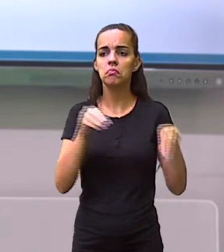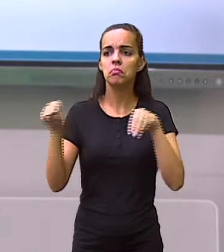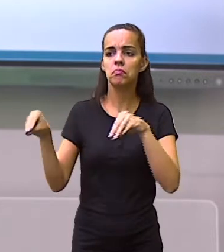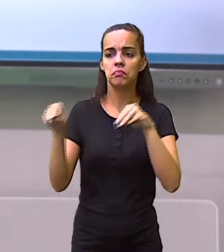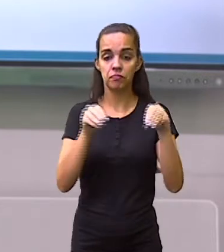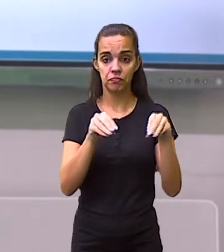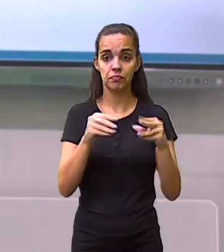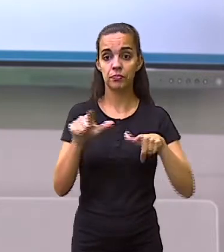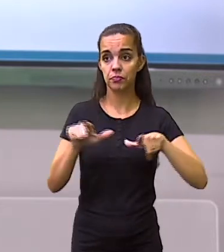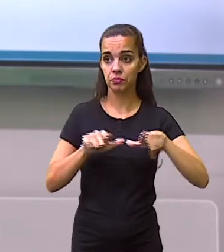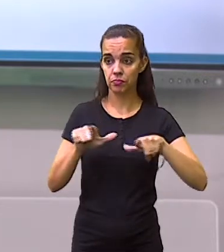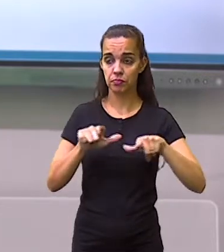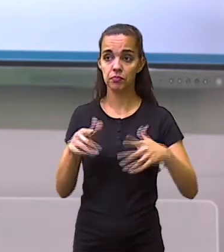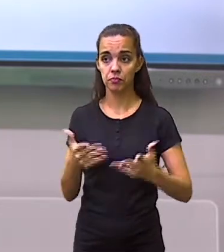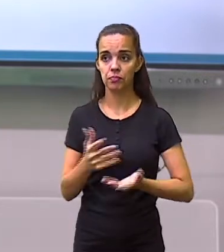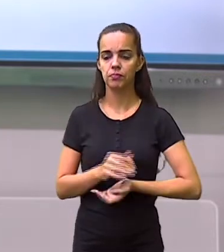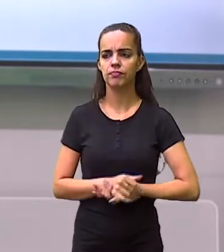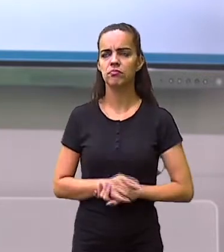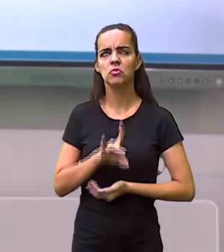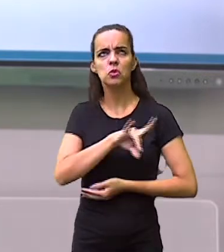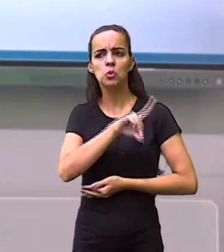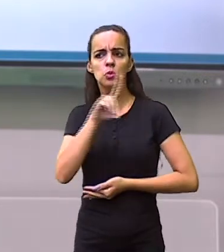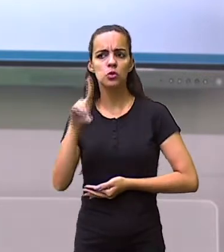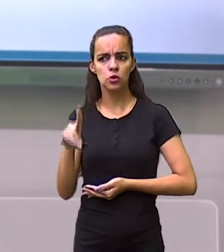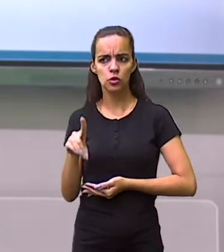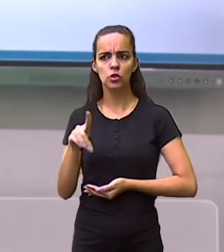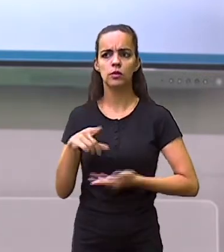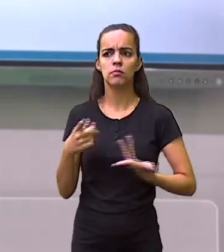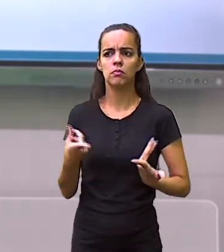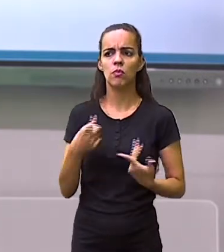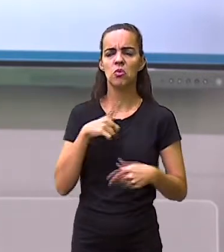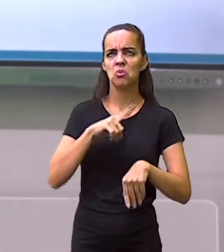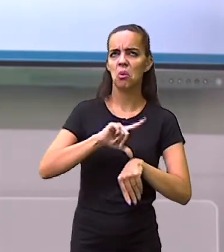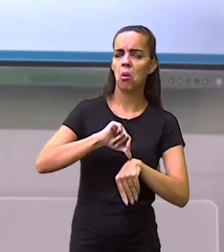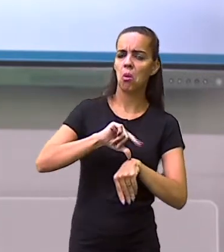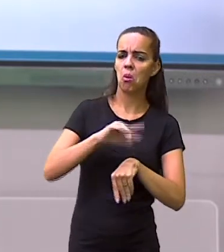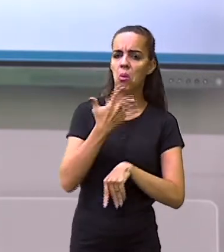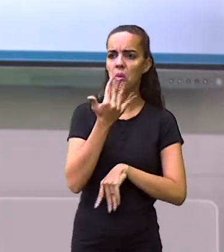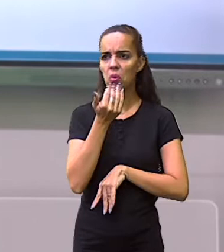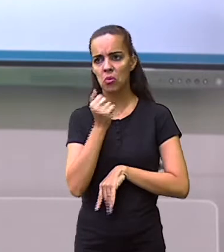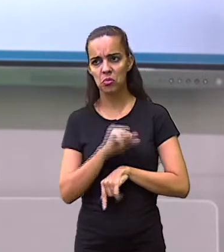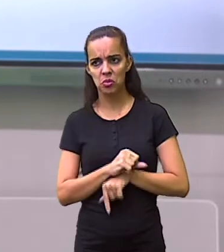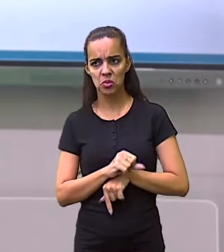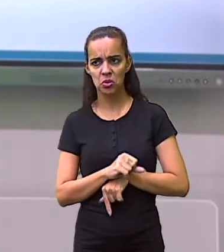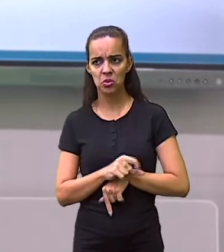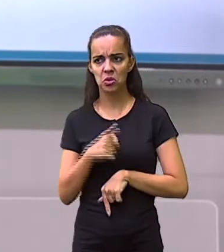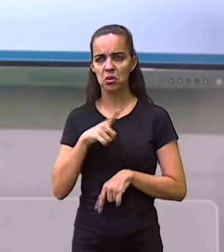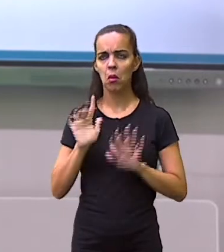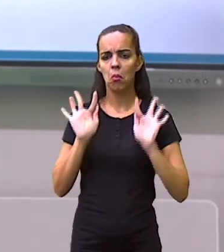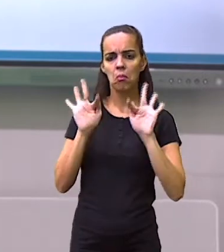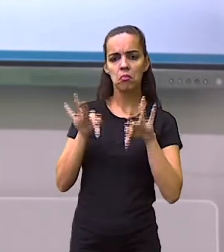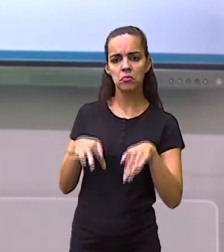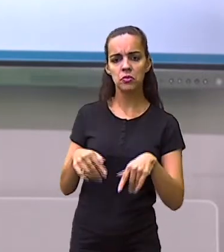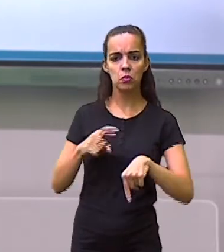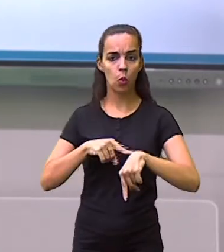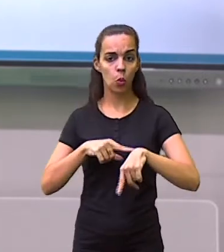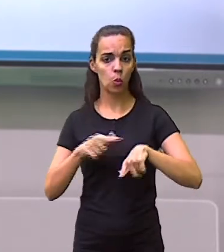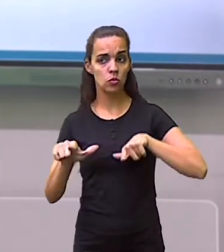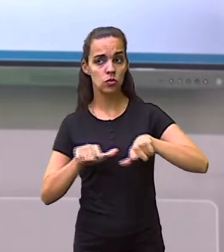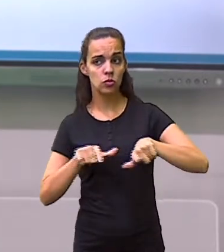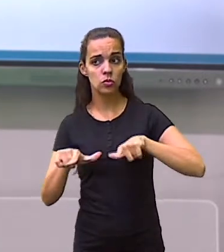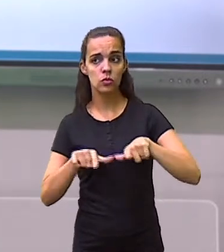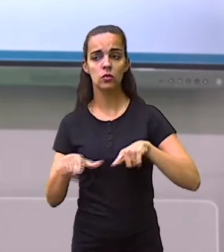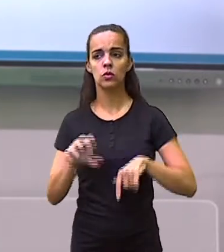trabalho. Na metade do dia, temos um horário de almoço, encerramos um turno de trabalho ou